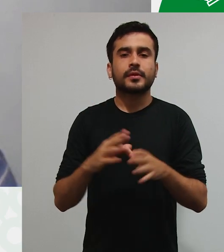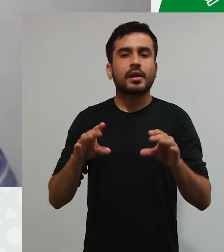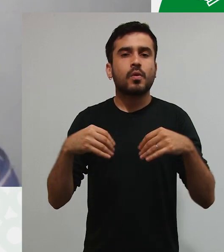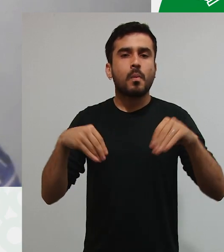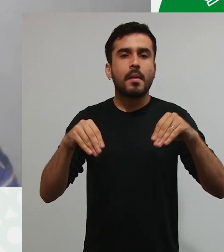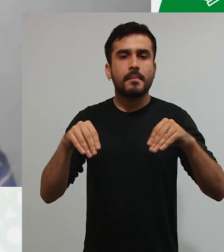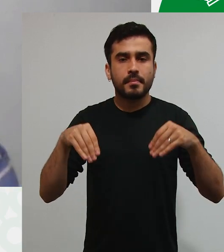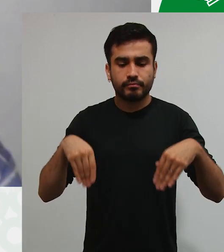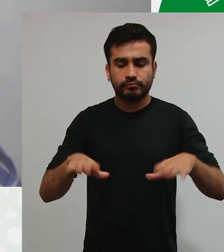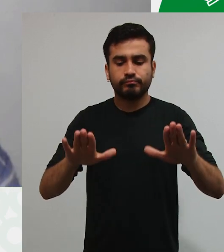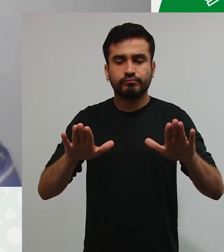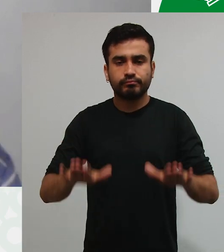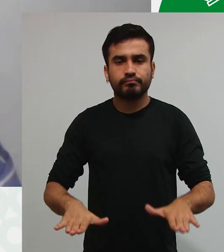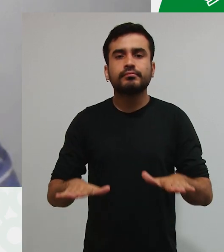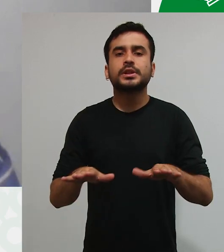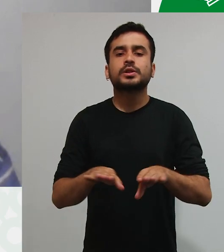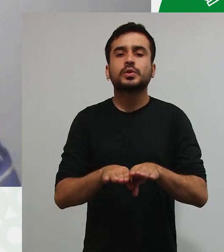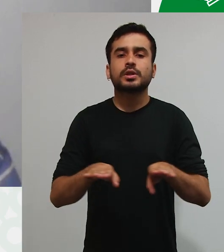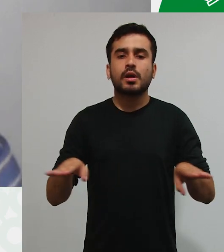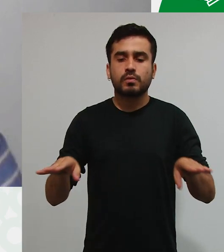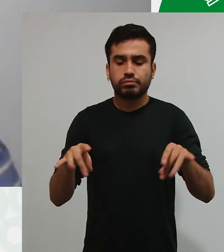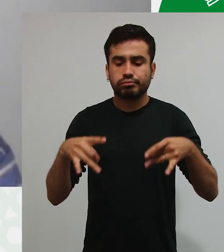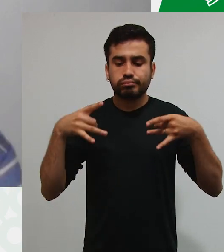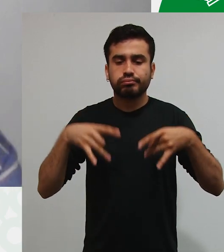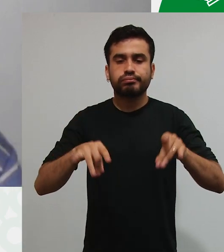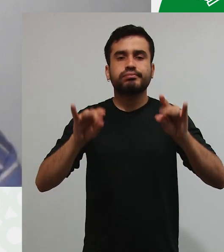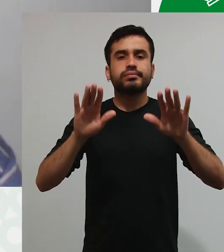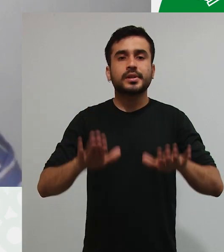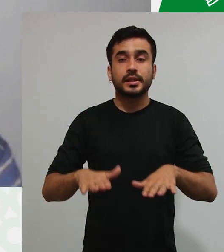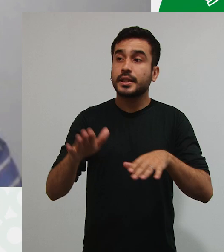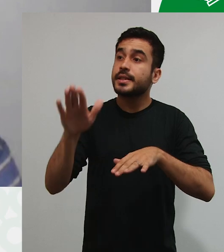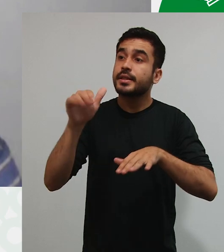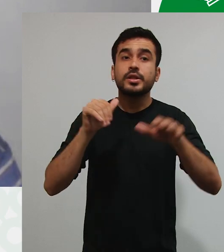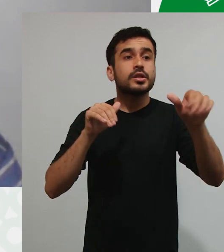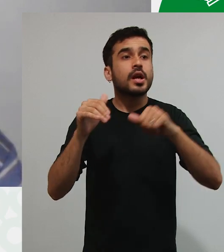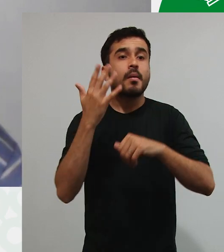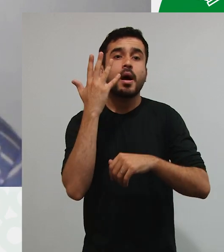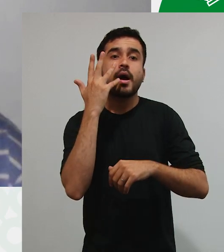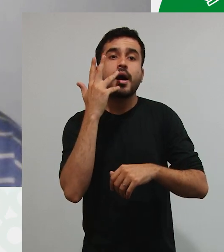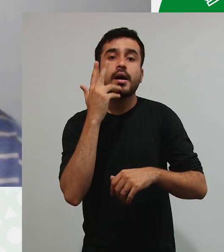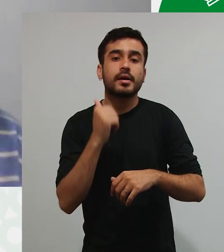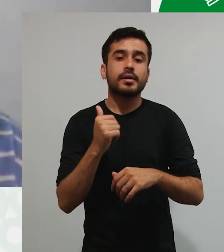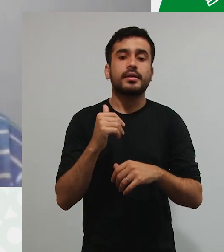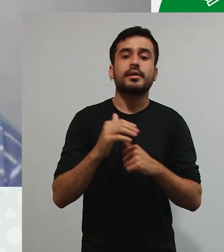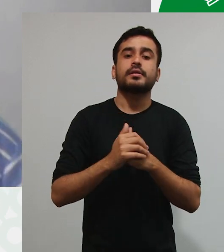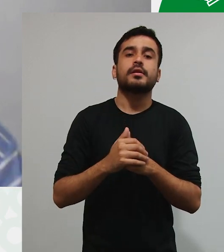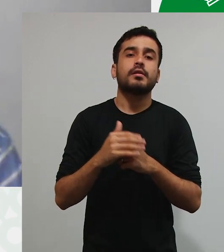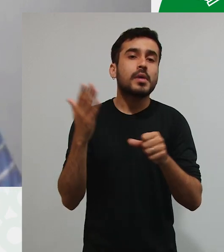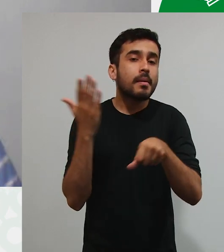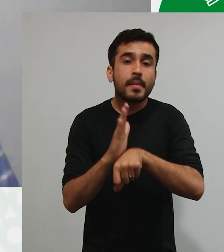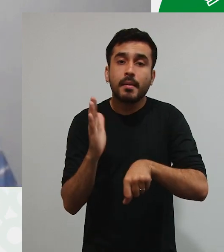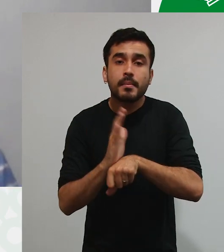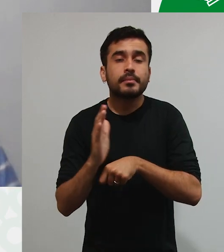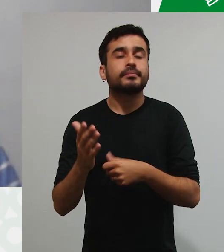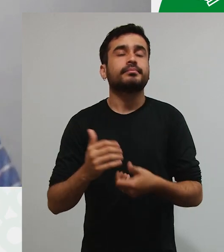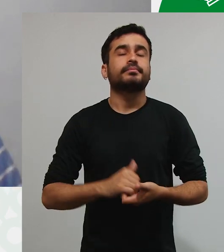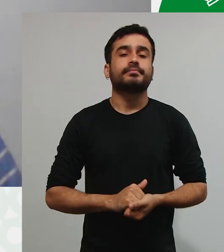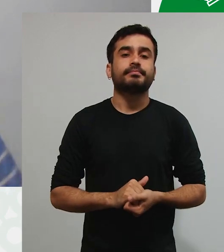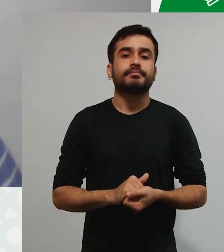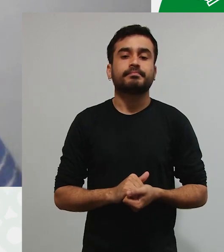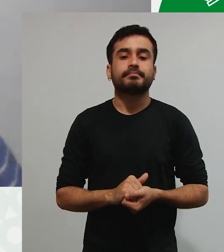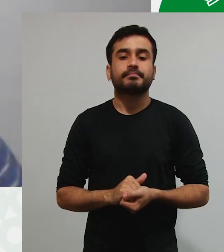inclusive, pelas pessoas, pelas crianças, adolescentes que estão nesse espaço, nós entramos numa segunda fase que se chama namoro. E nesse namoro a